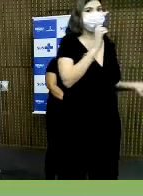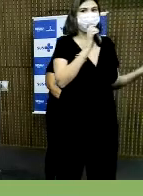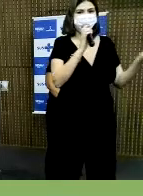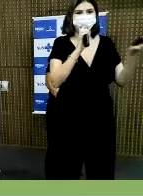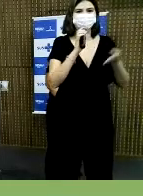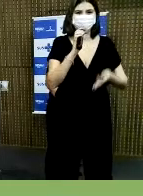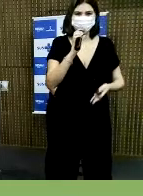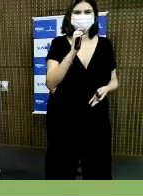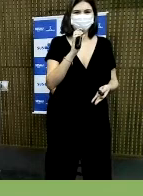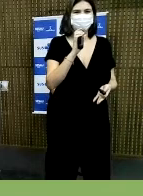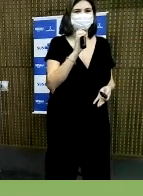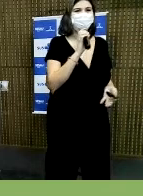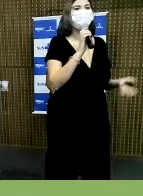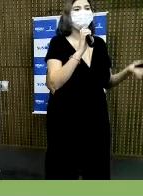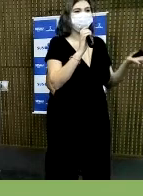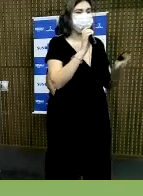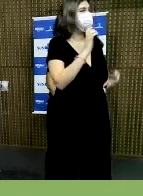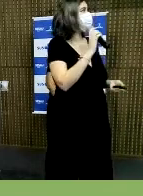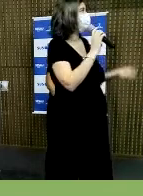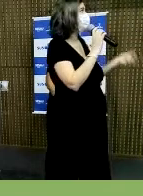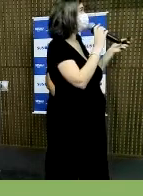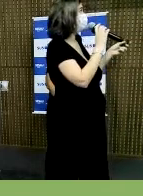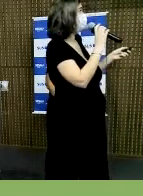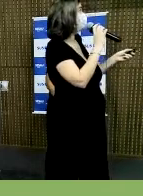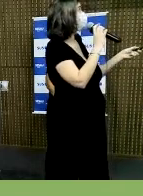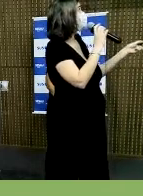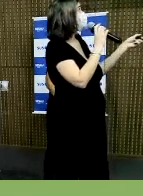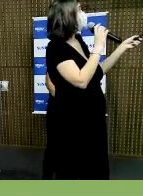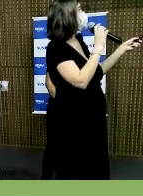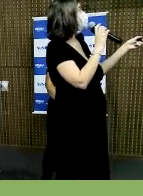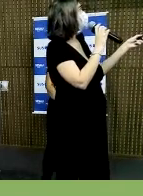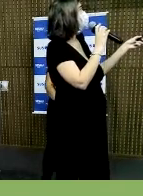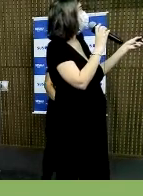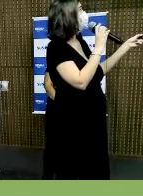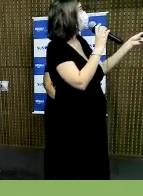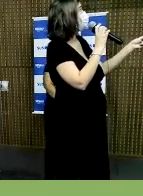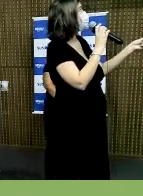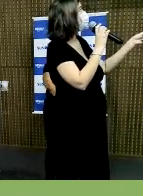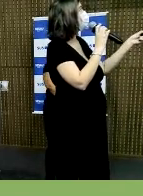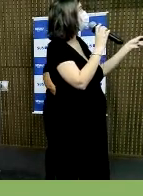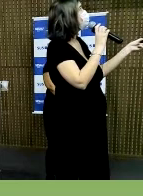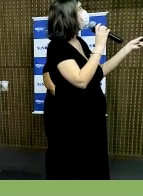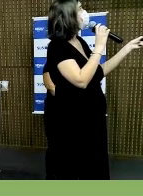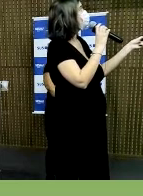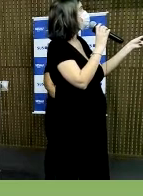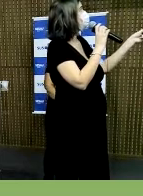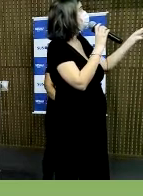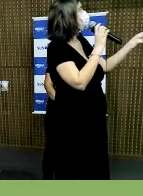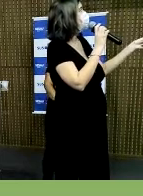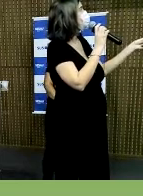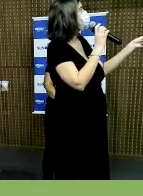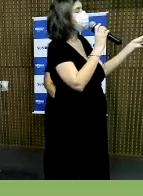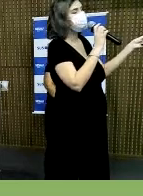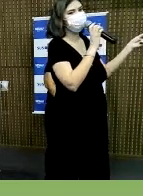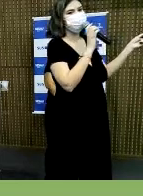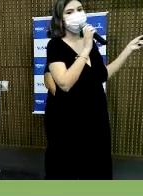ano nós já voltamos com ele, nós já estamos tratando estratégias, mas mesmo assim já houve uma procura de 2020